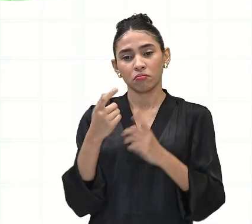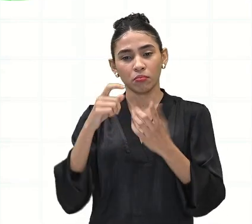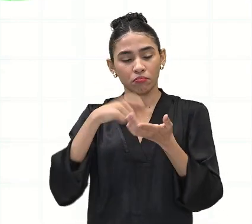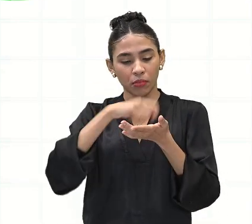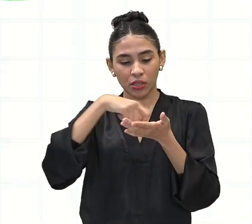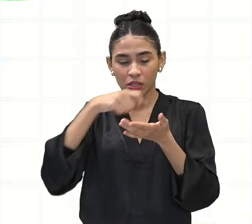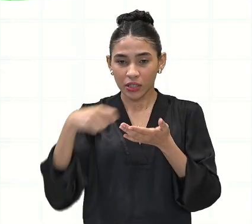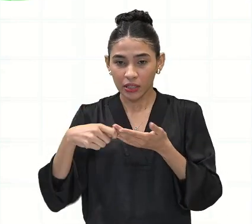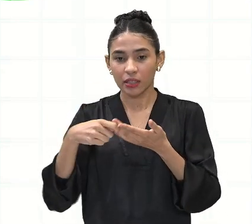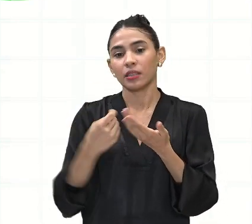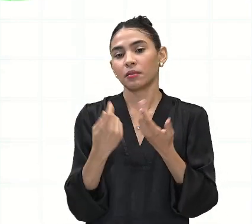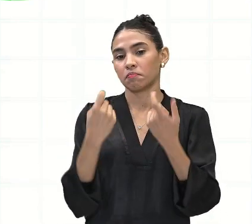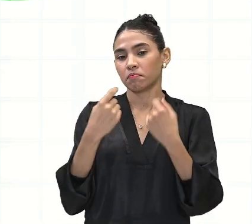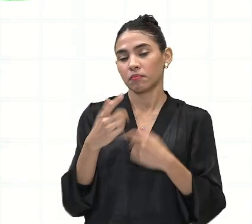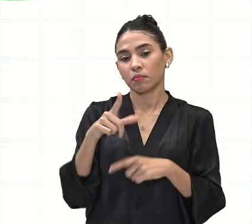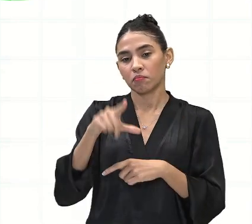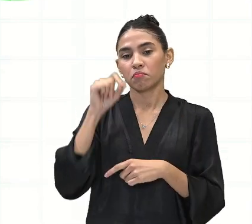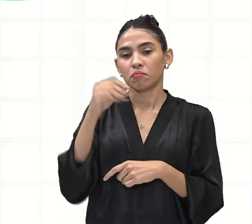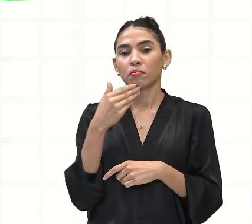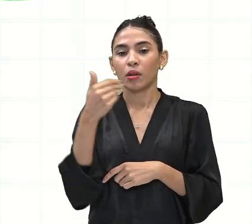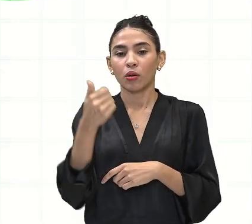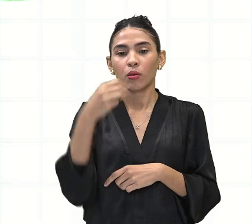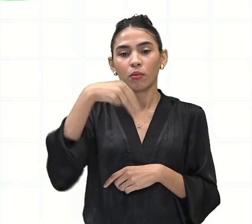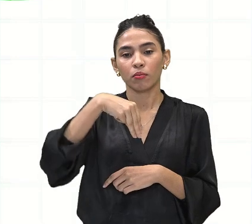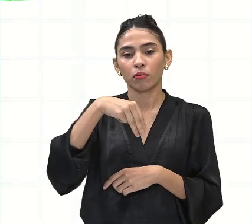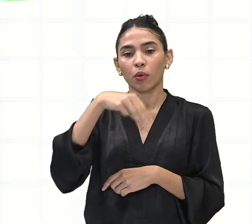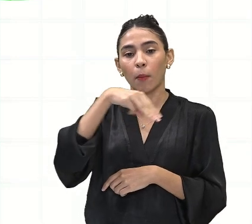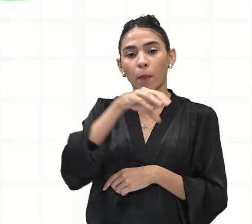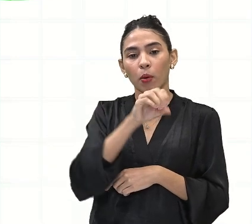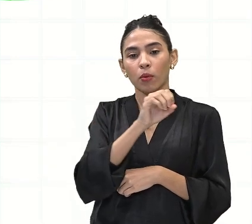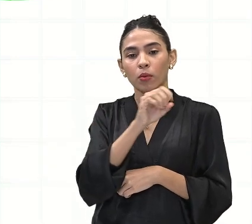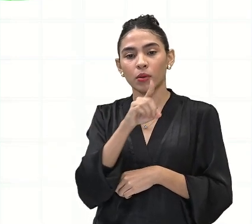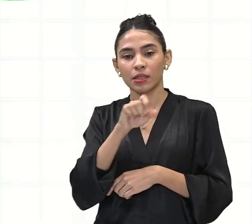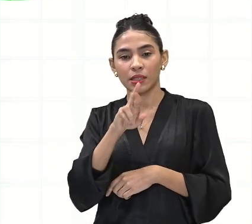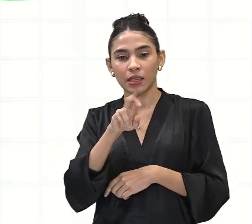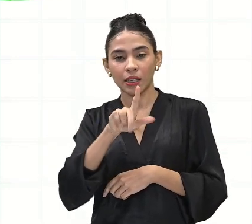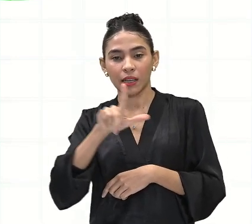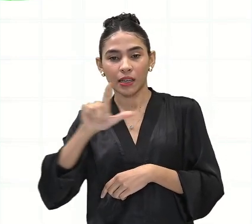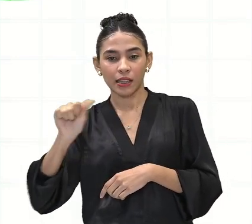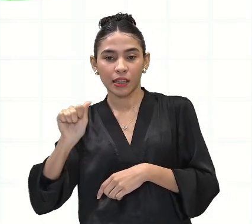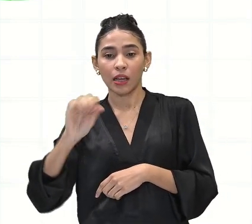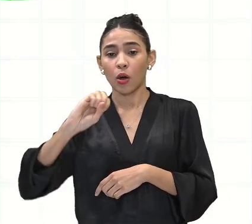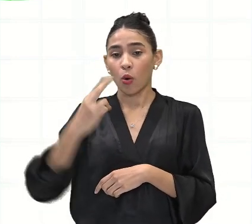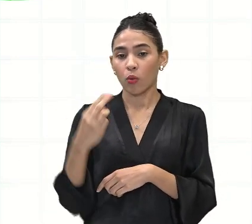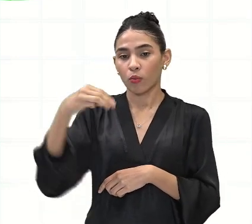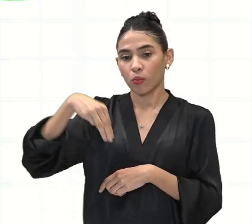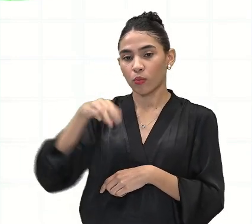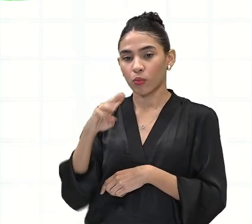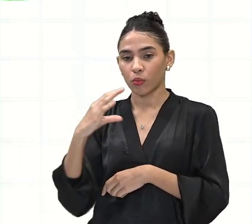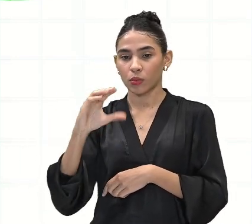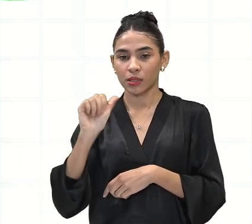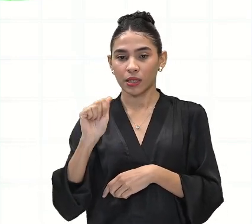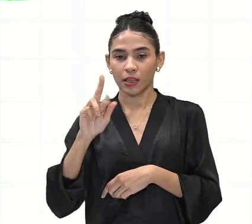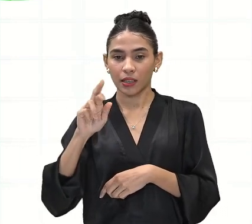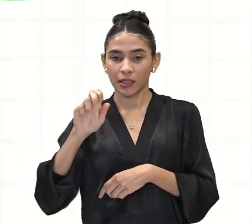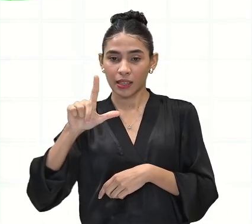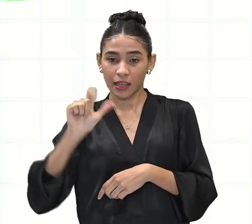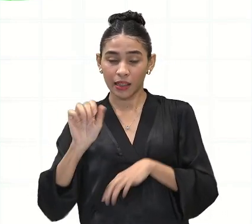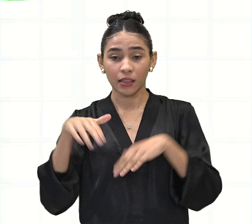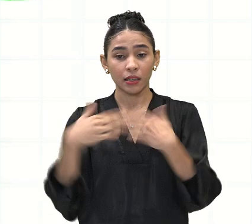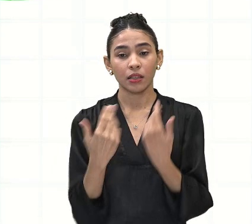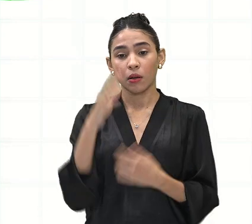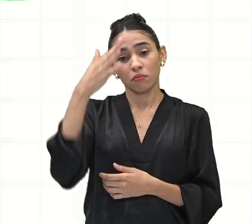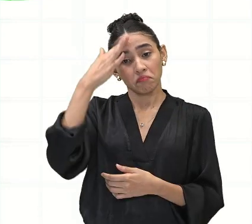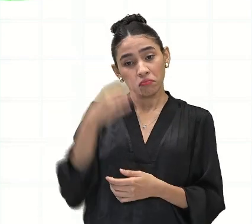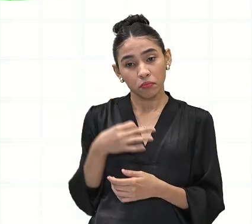estabelecimentos preferem escrever como mozzarella ou mussarela, por exemplo, com Z. Perfeito? Então, isso ajuda a gente a